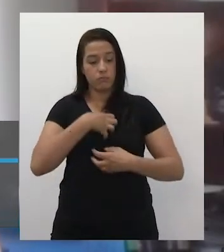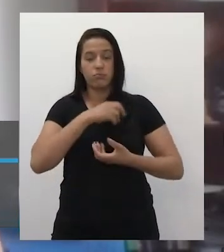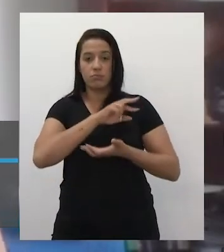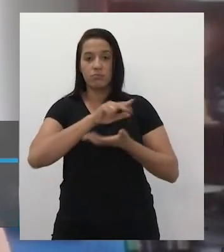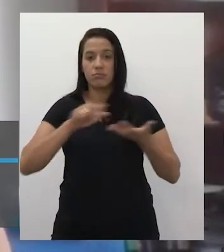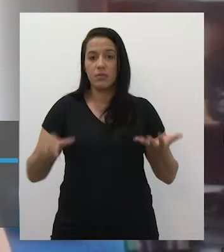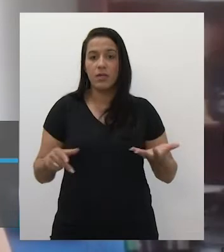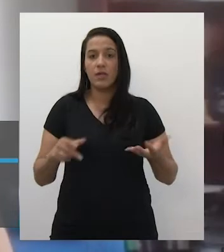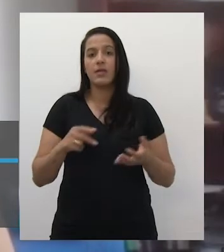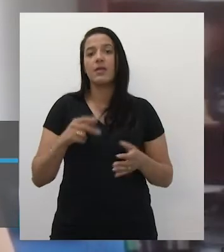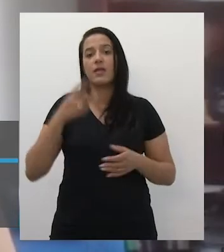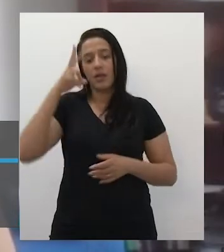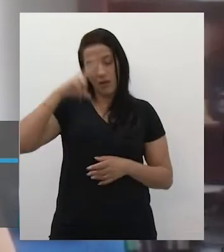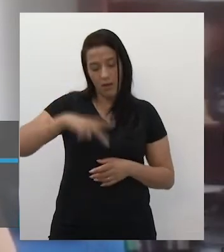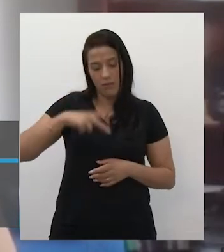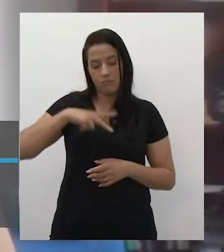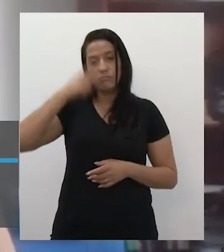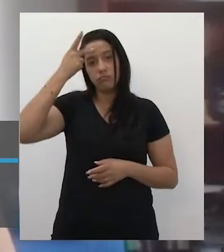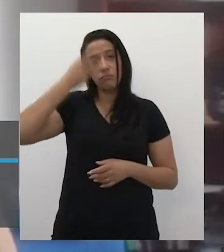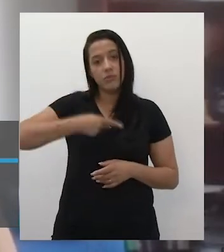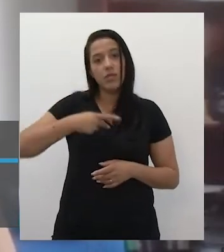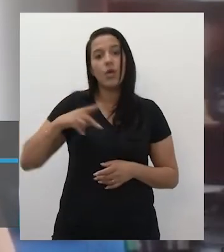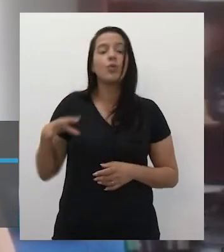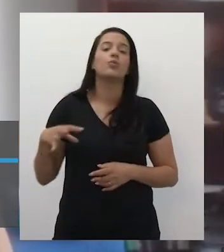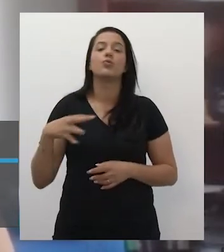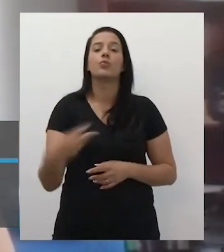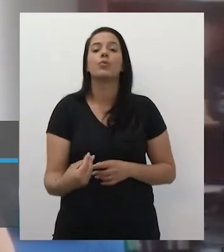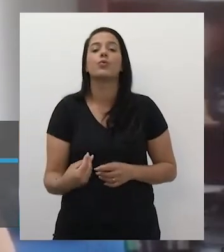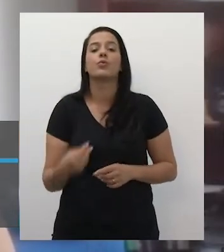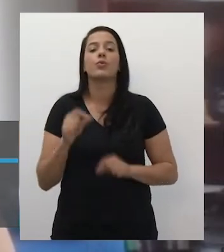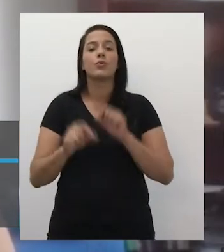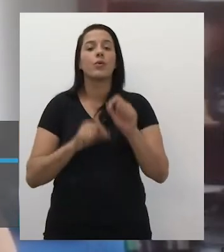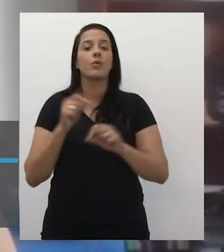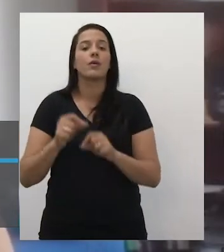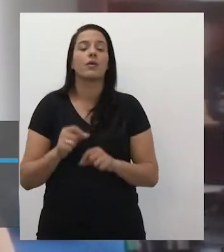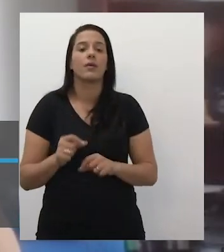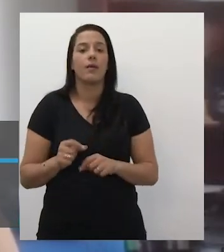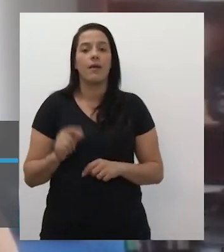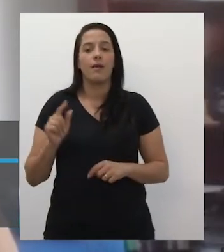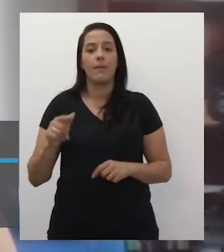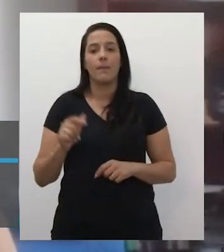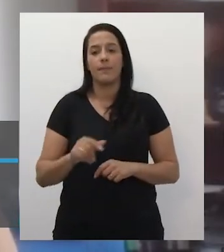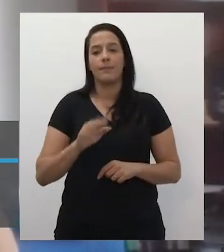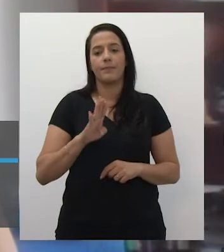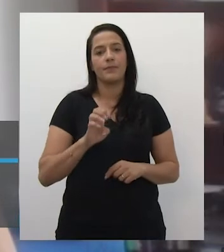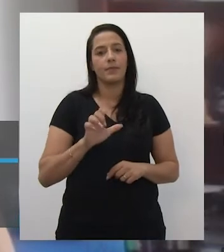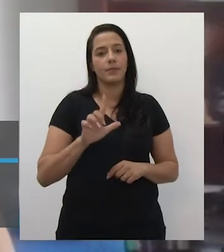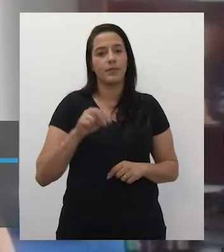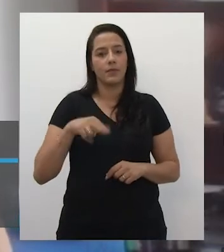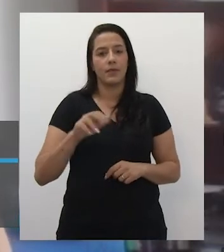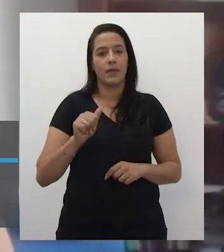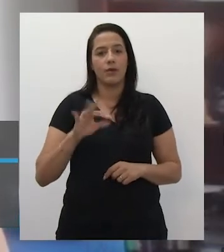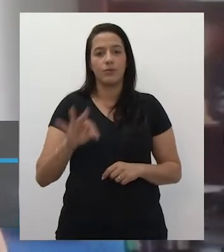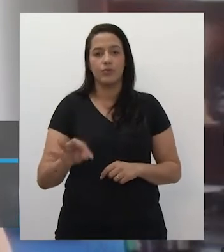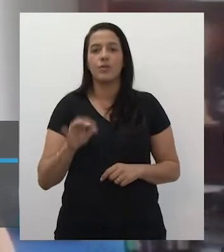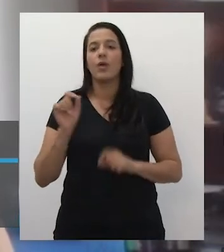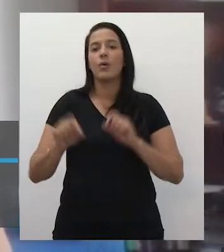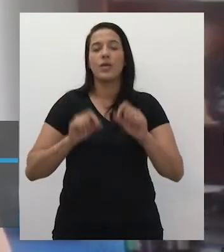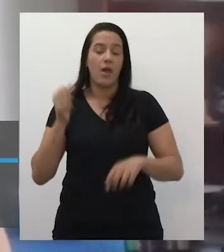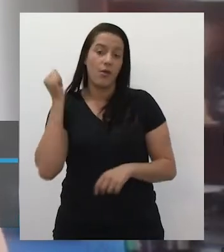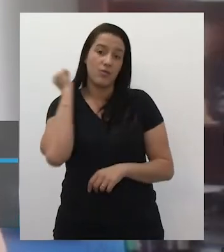interessante falar da questão da frustração, porque justamente alguns estudos com a autogestão, eles